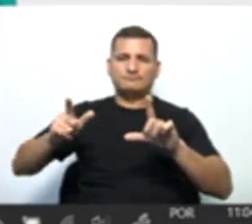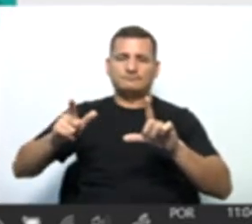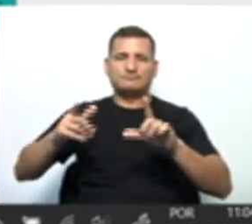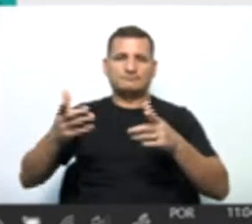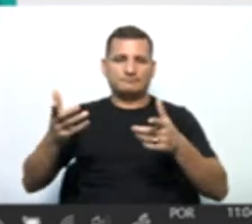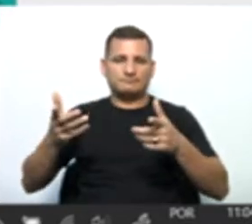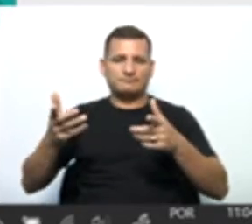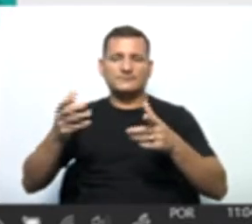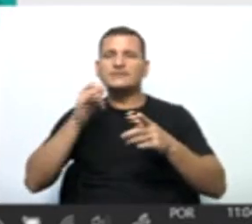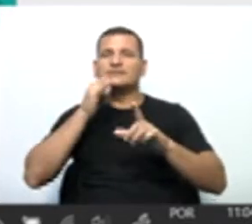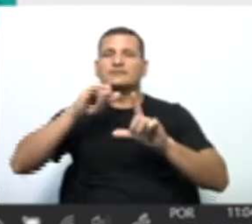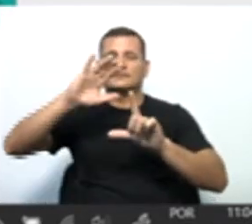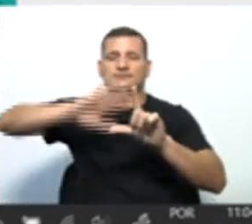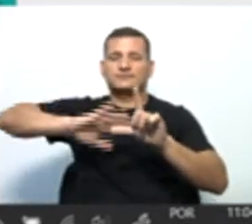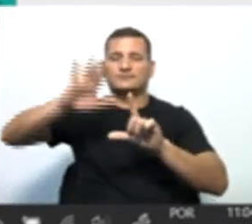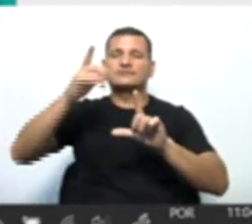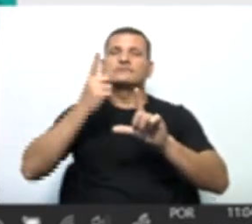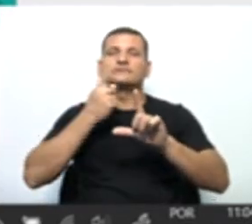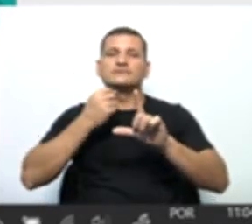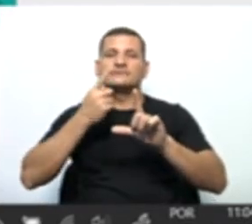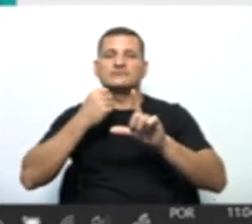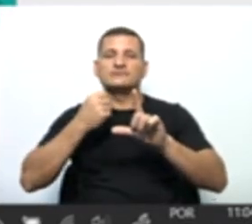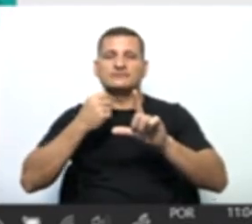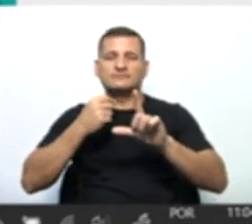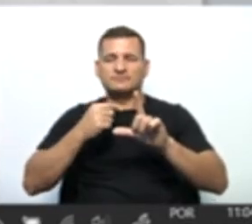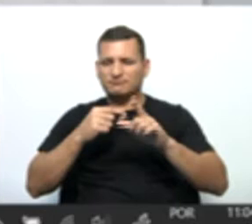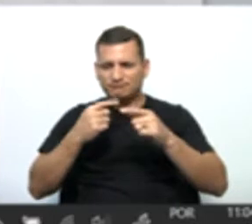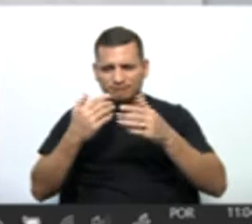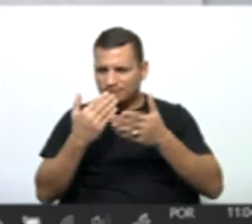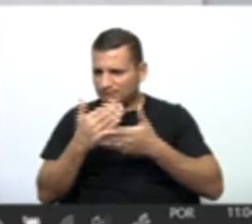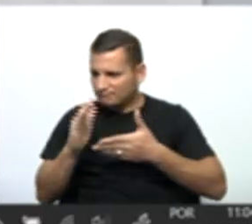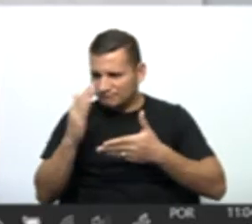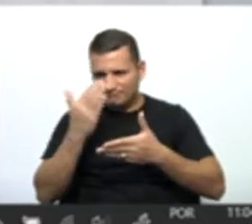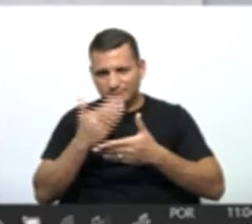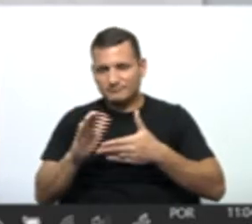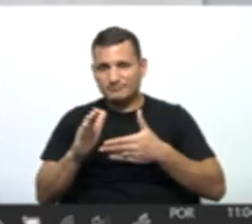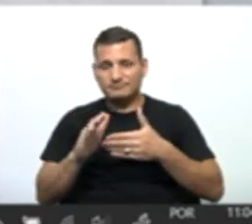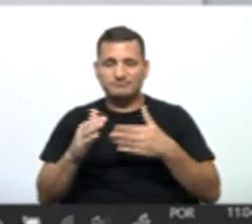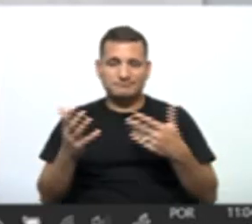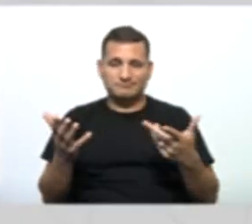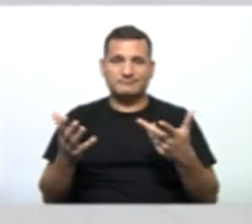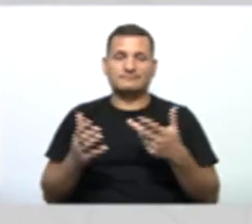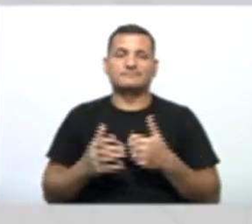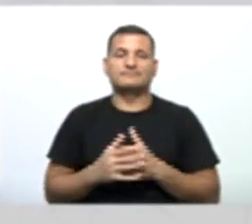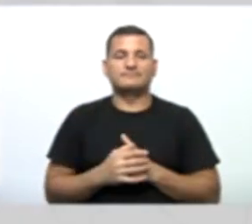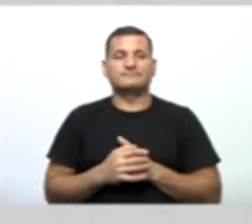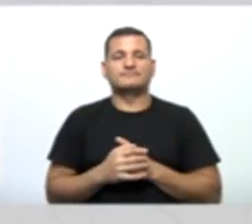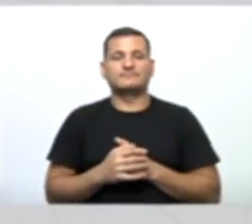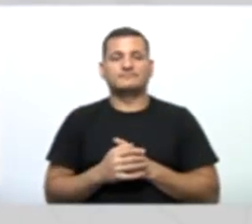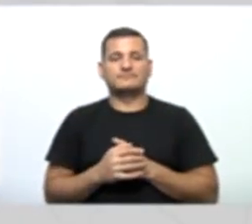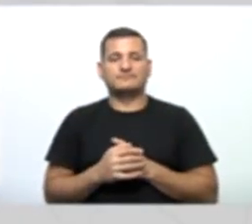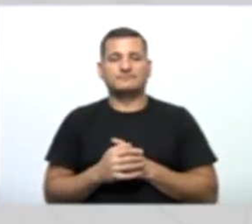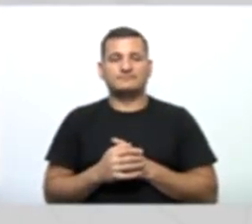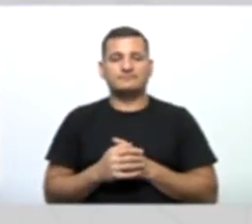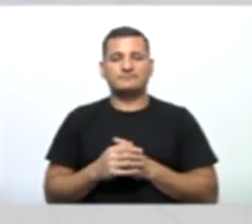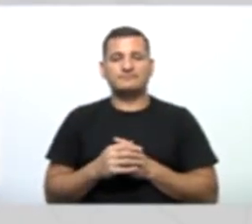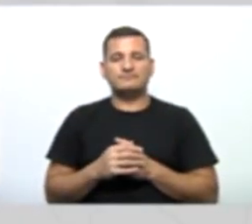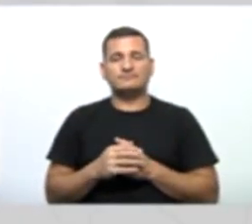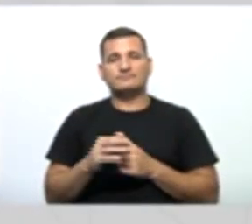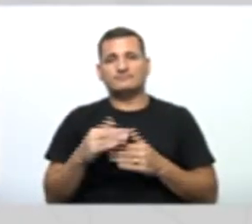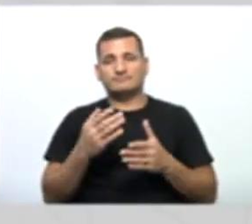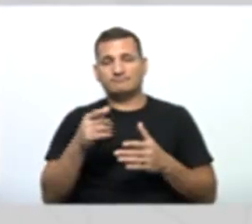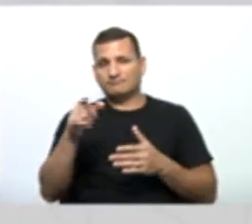verde, se fosse um fundo totalmente vermelho. Teria nada a ver, né? Com certeza. Então, assim, você